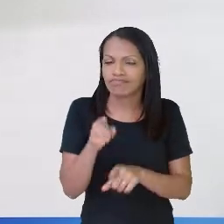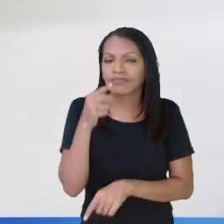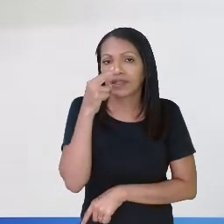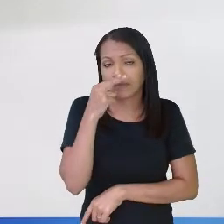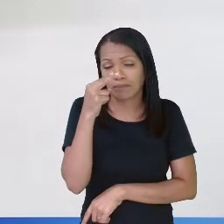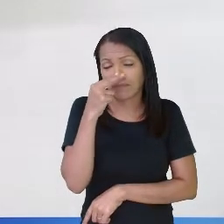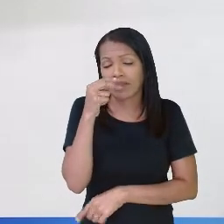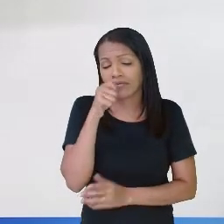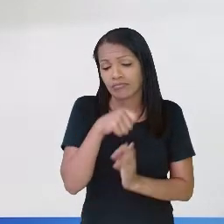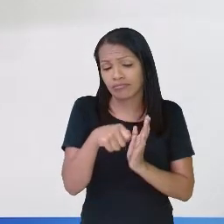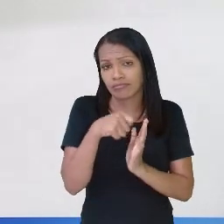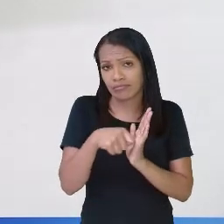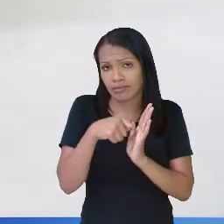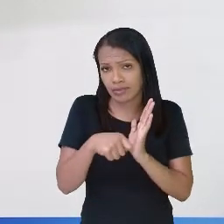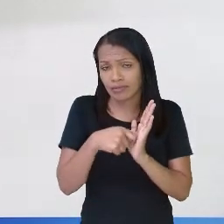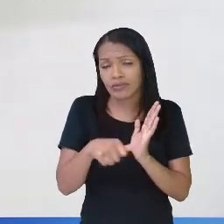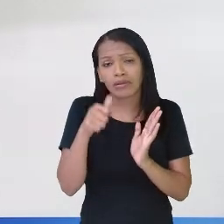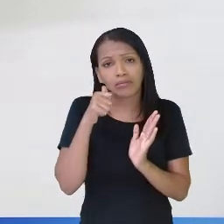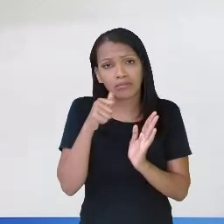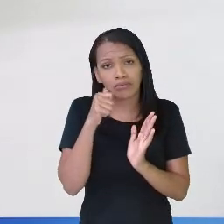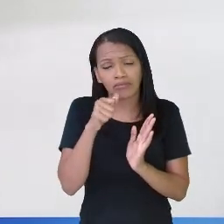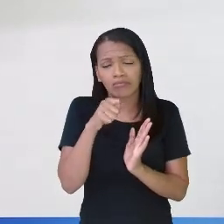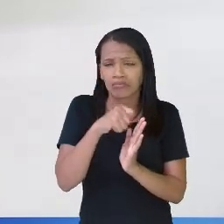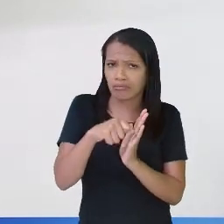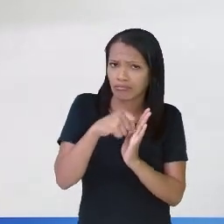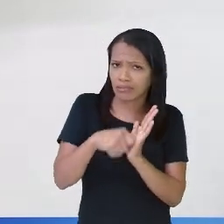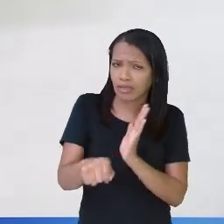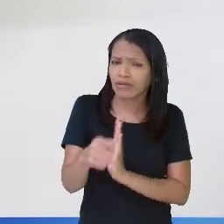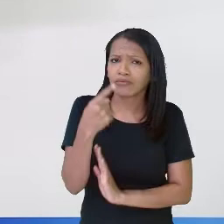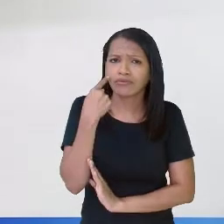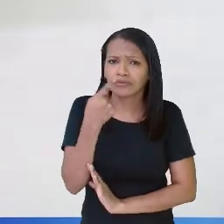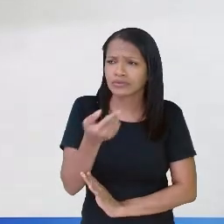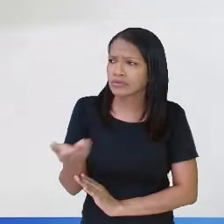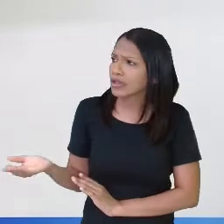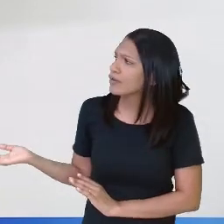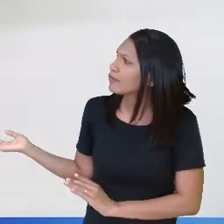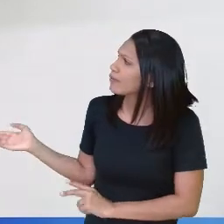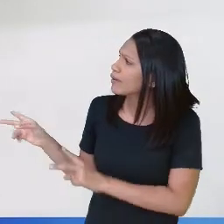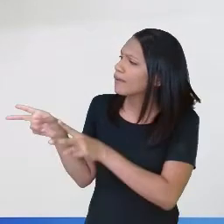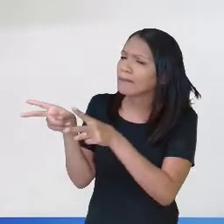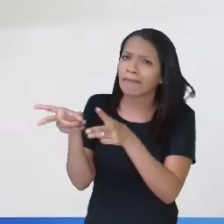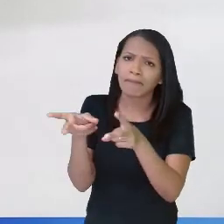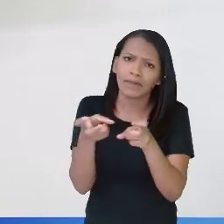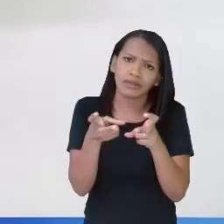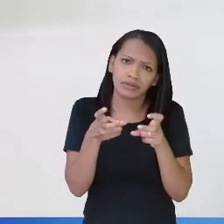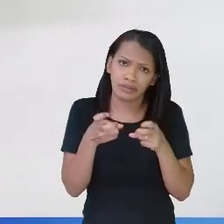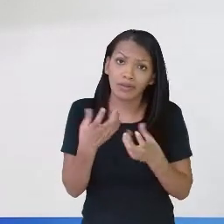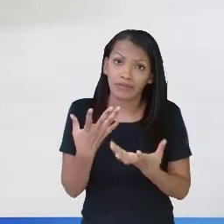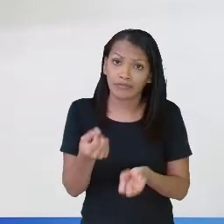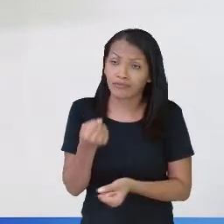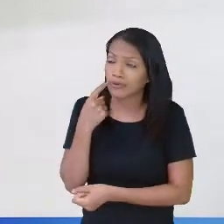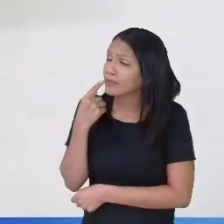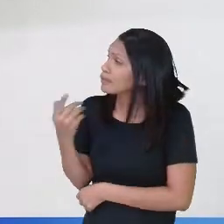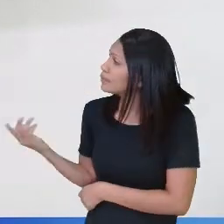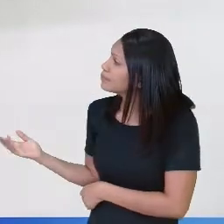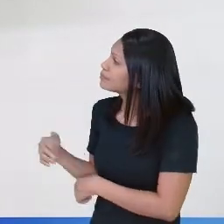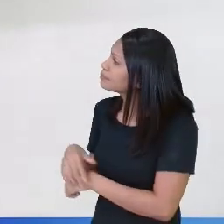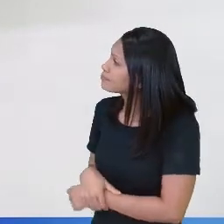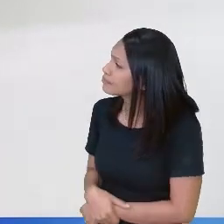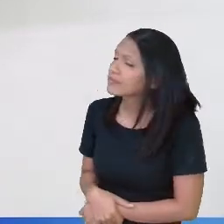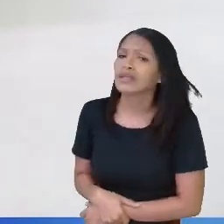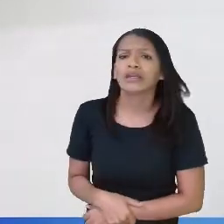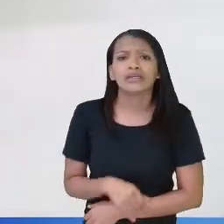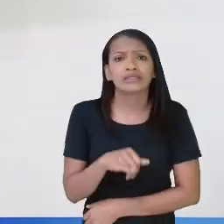tá certo? Então, você já vai percebendo aí os traços dela na obra. Vamos ler? Se eu ler